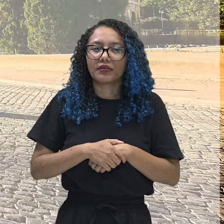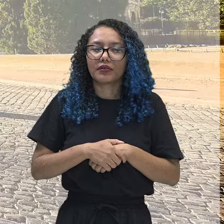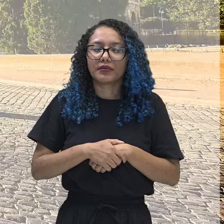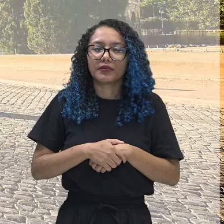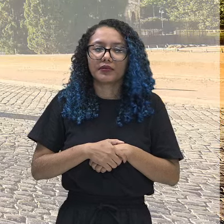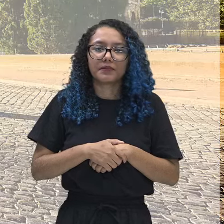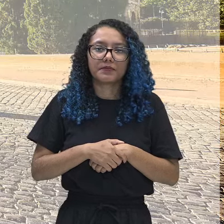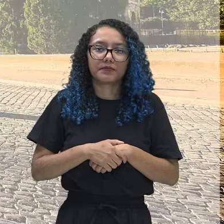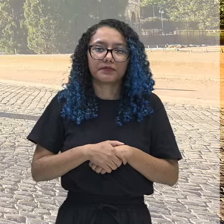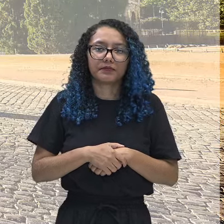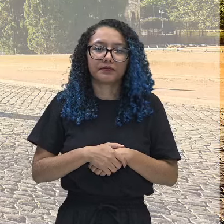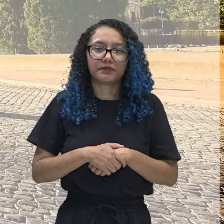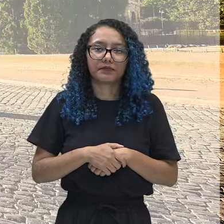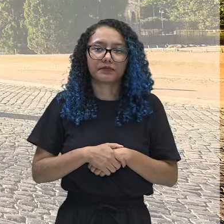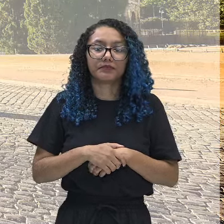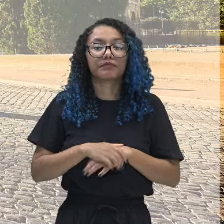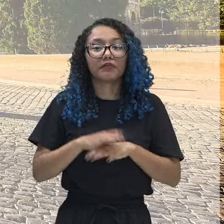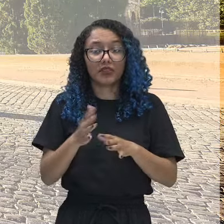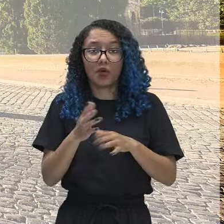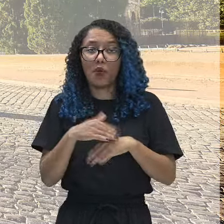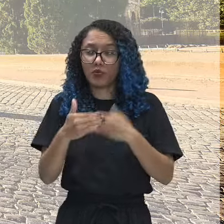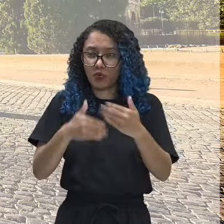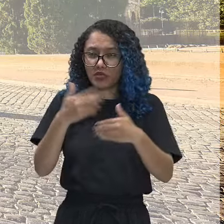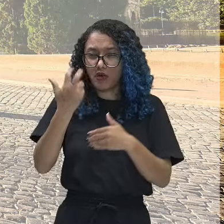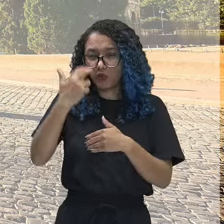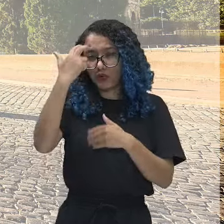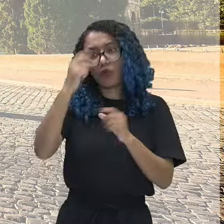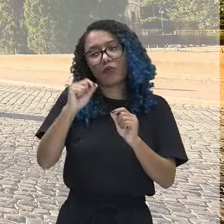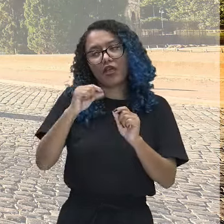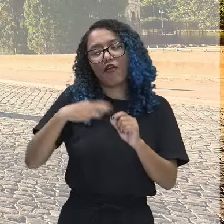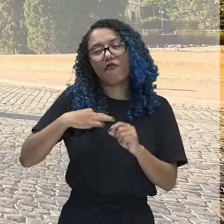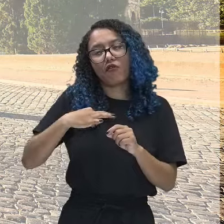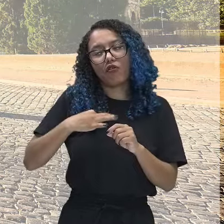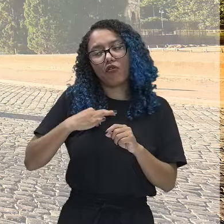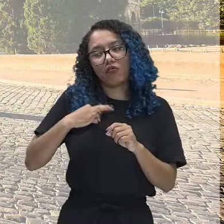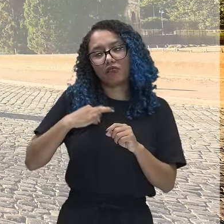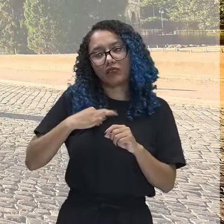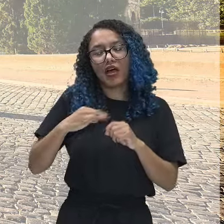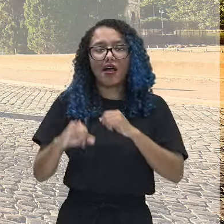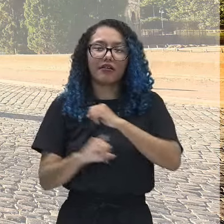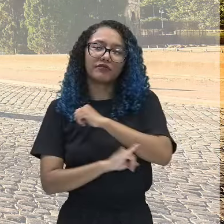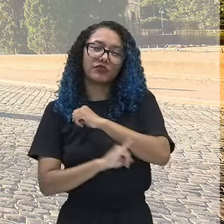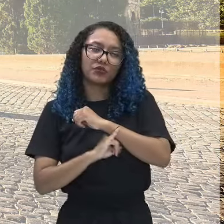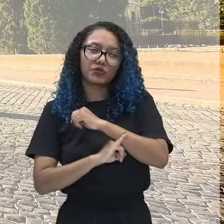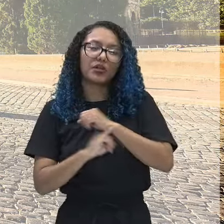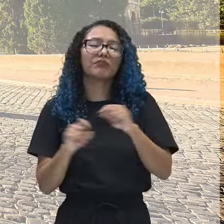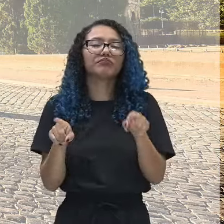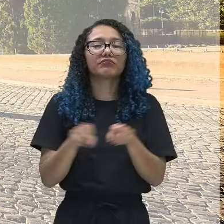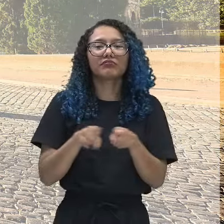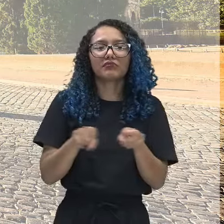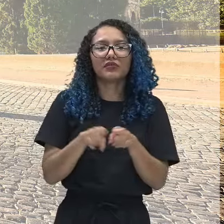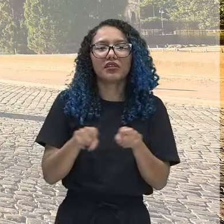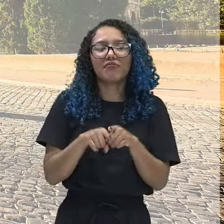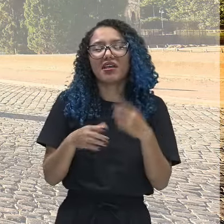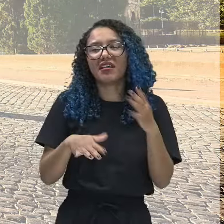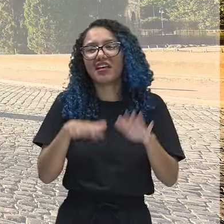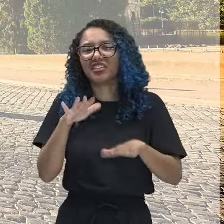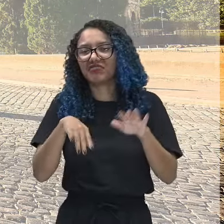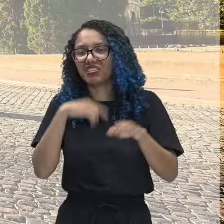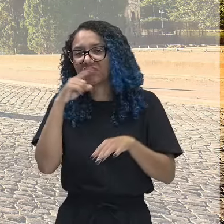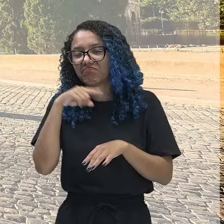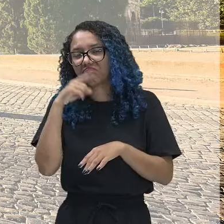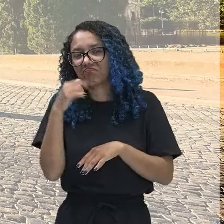basicamente voluntário, por assim dizer, e também as obras de infraestrutura não davam certo por